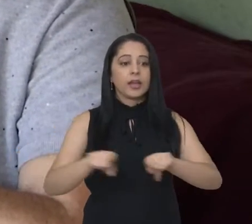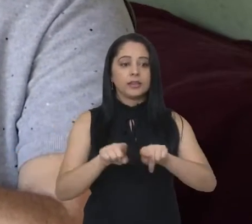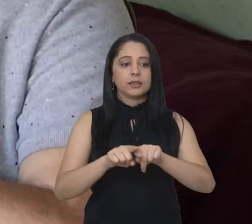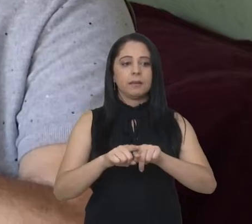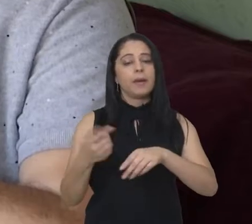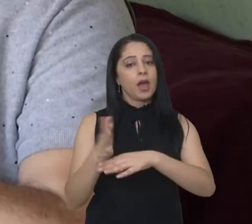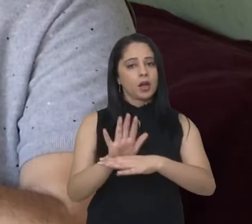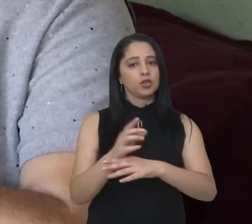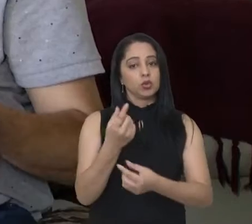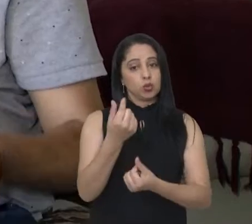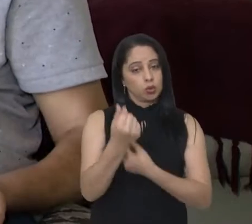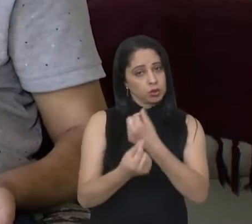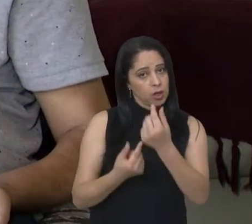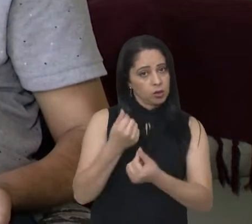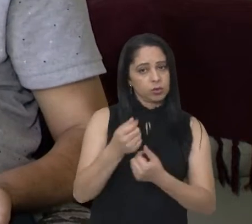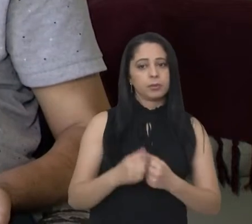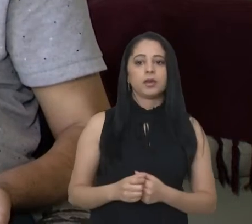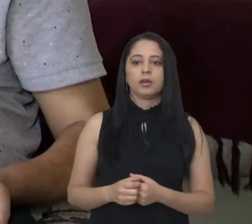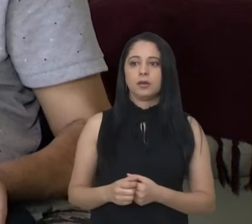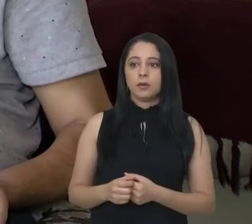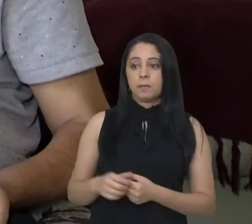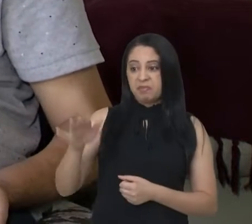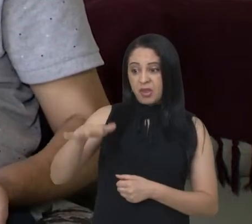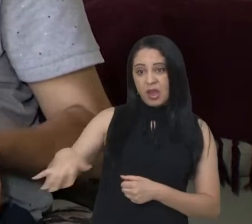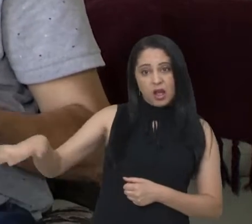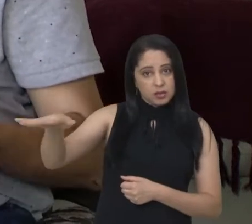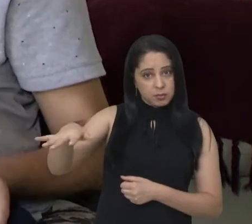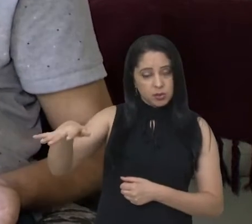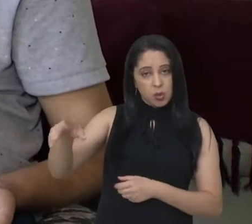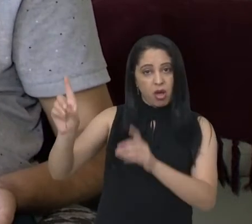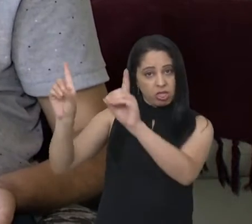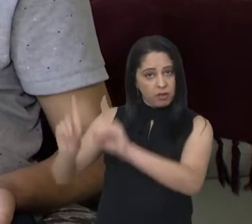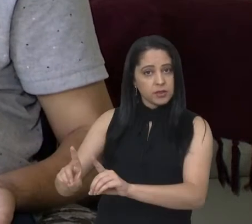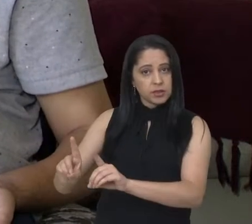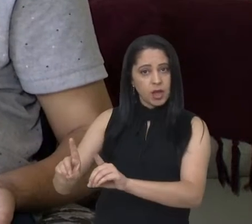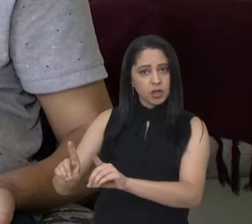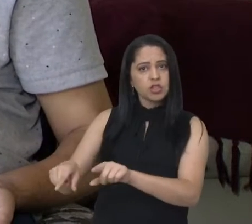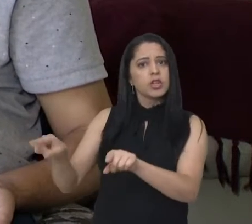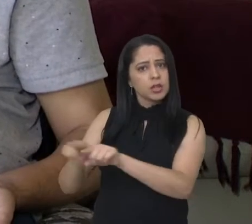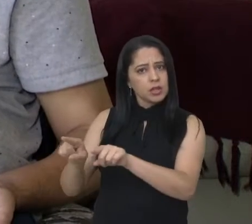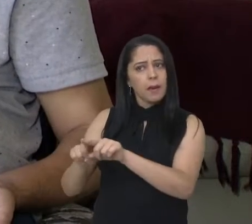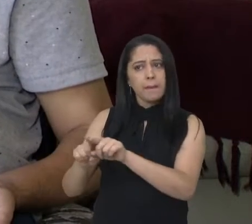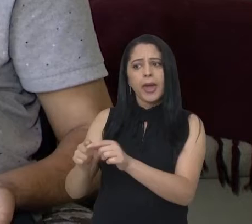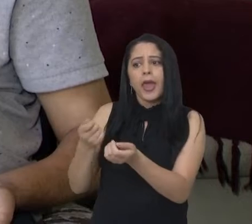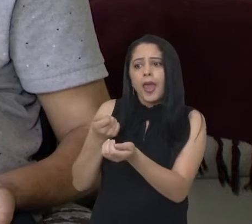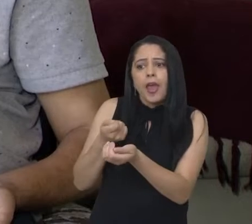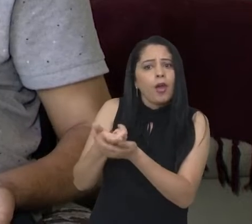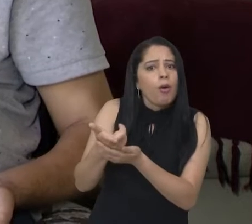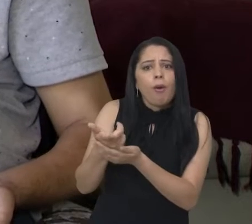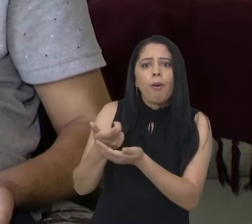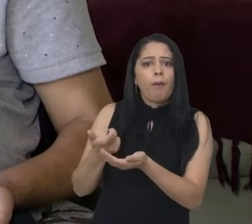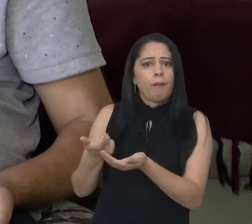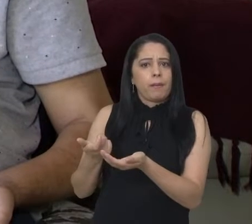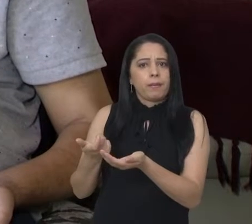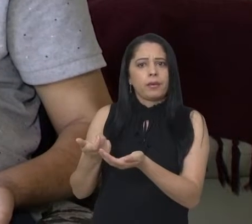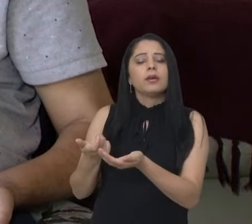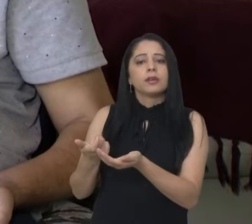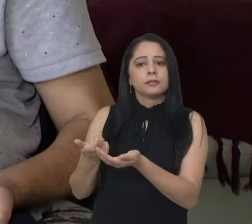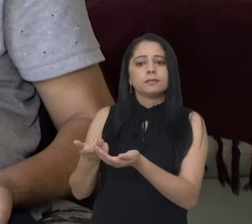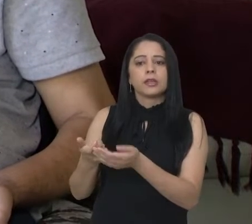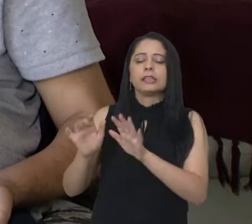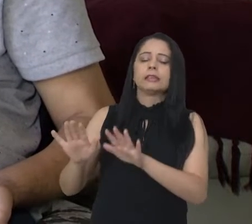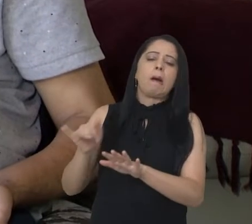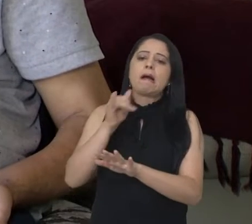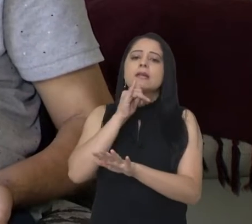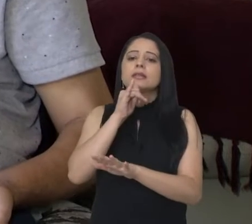inclusive na economia. É um público ativo, ele é um público consumista. Né?